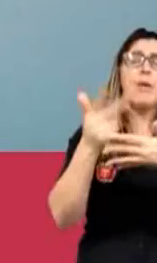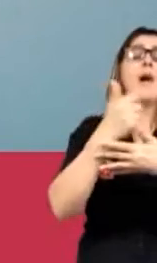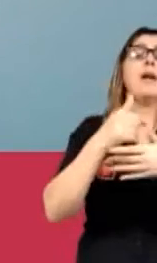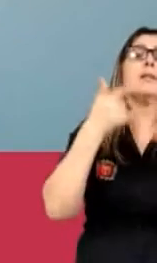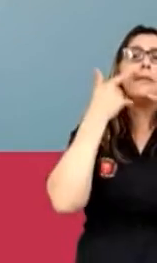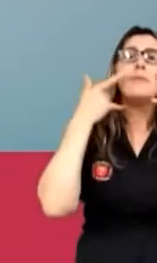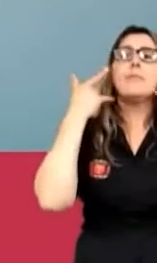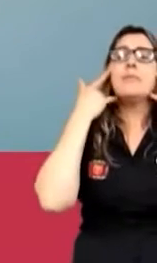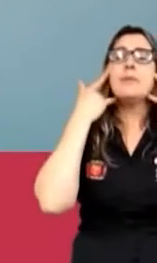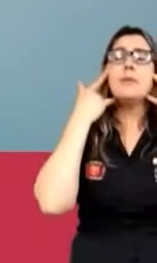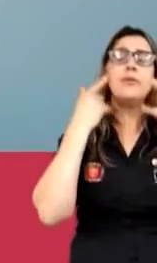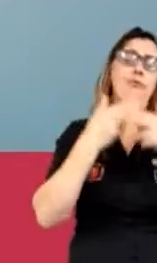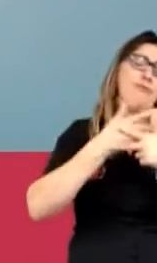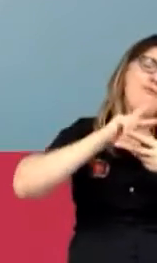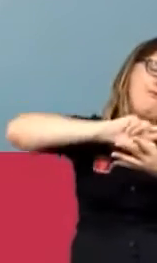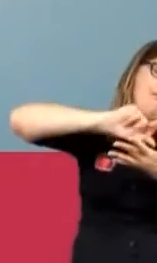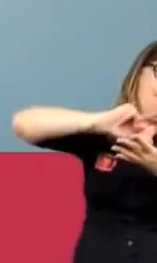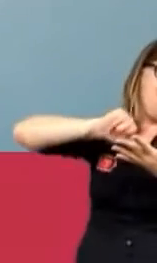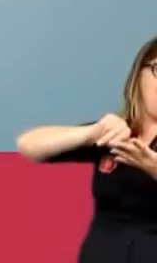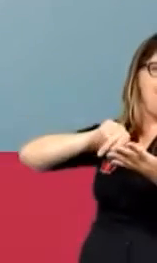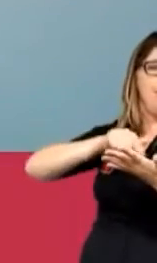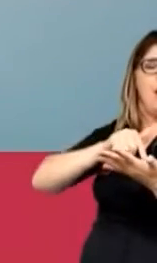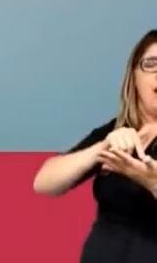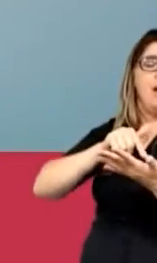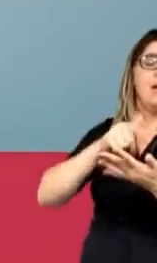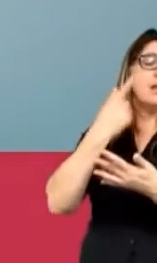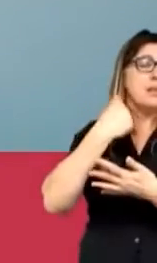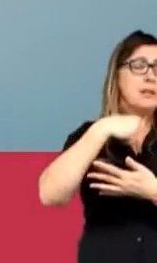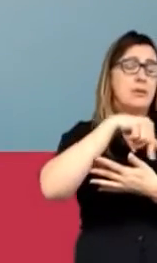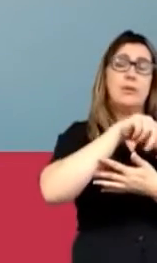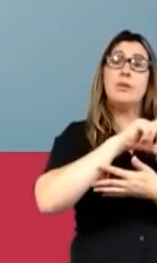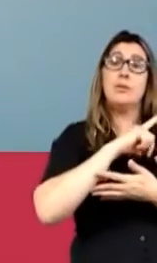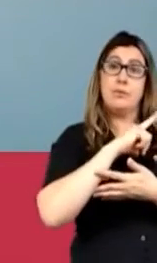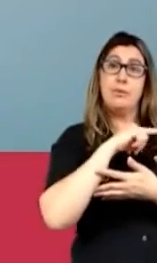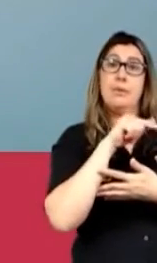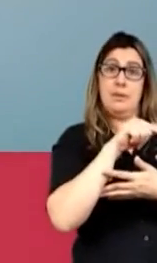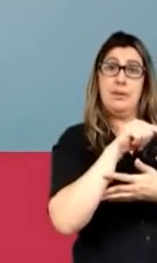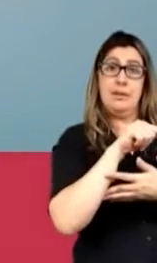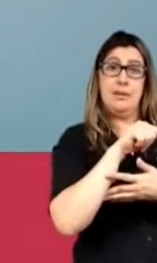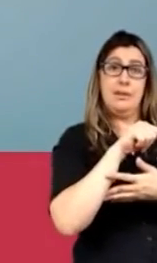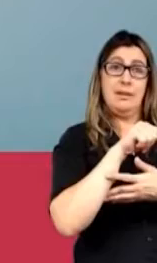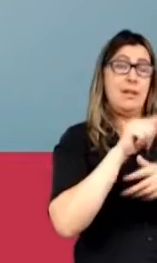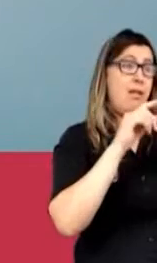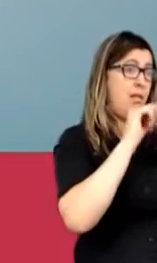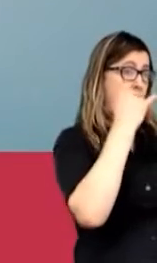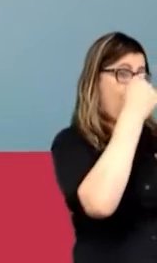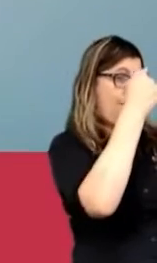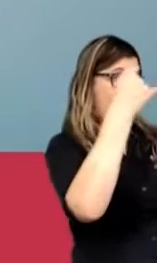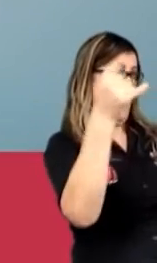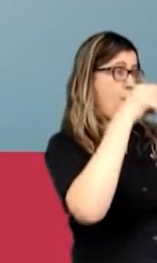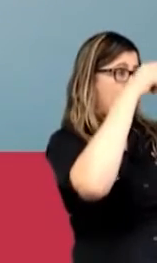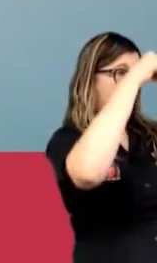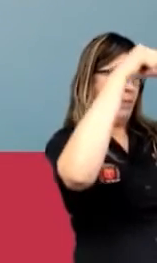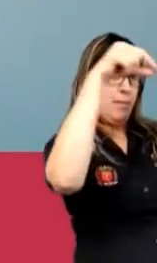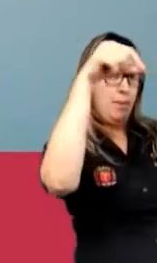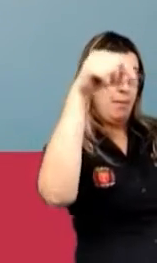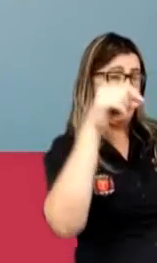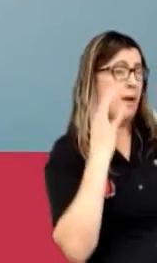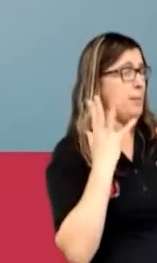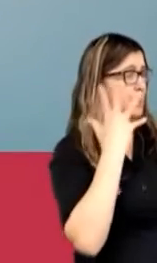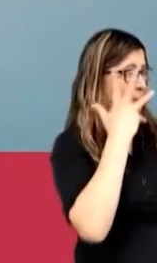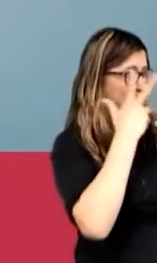para pacientes, eventualmente pessoas, né? Que nossos usuários das nossas unidades de saúde.